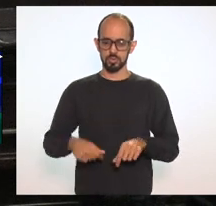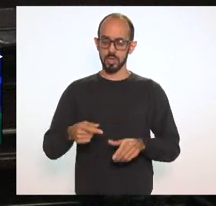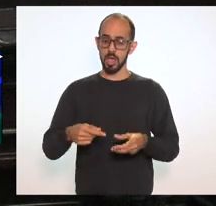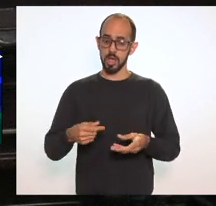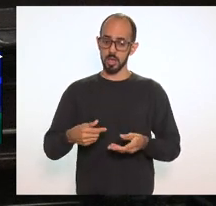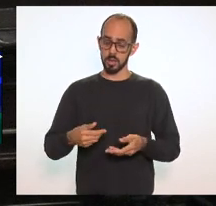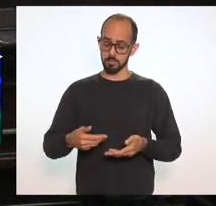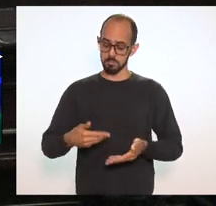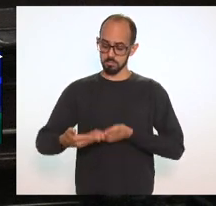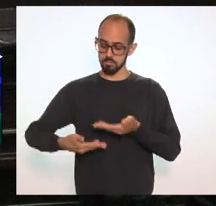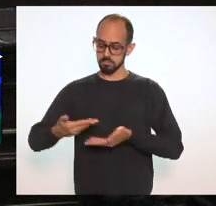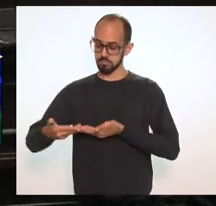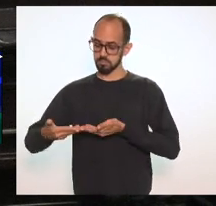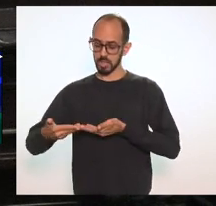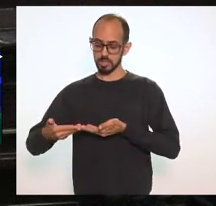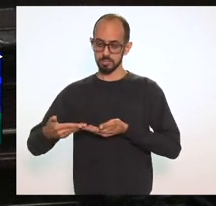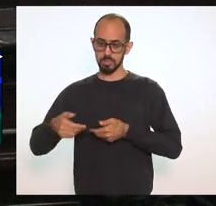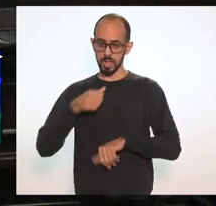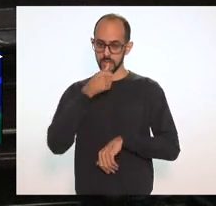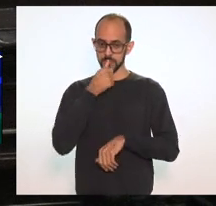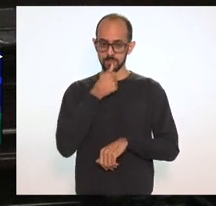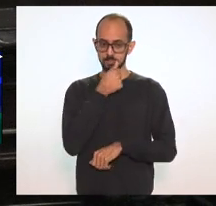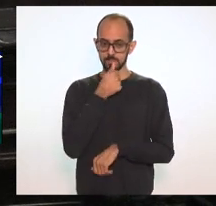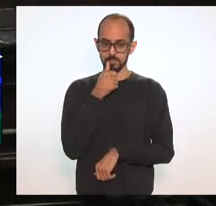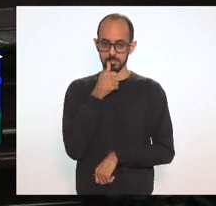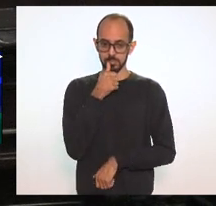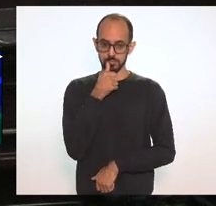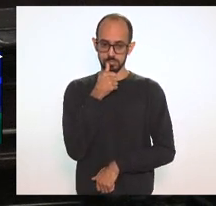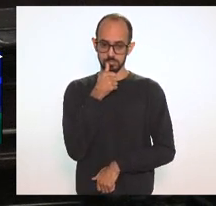sua parcela módica de sacrifício